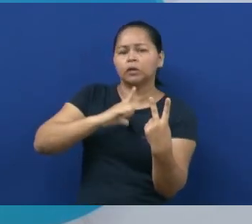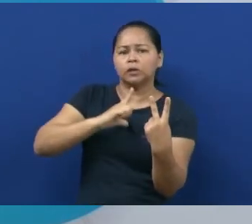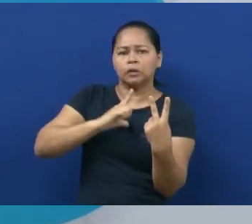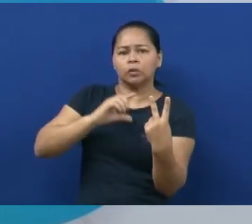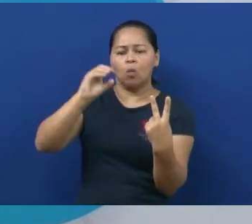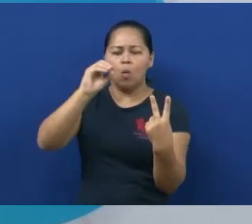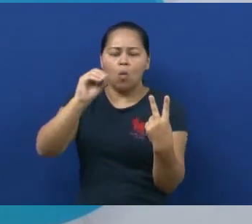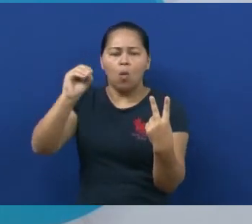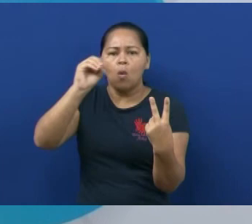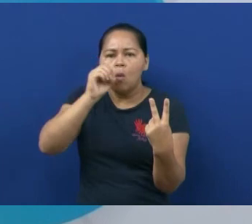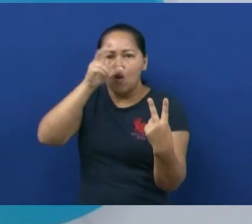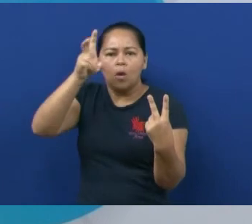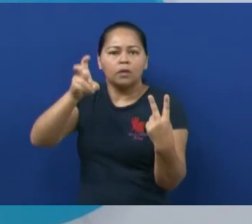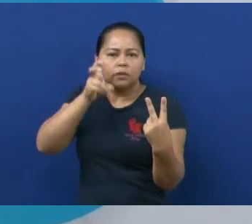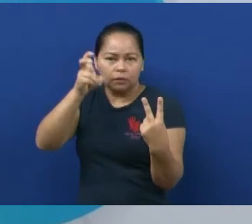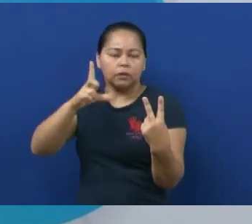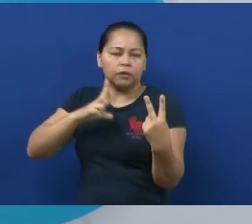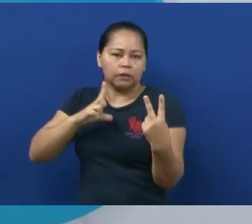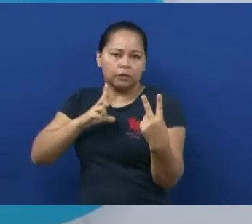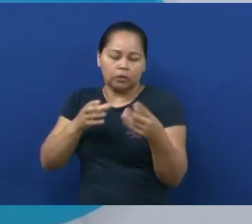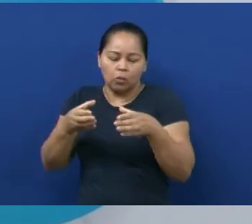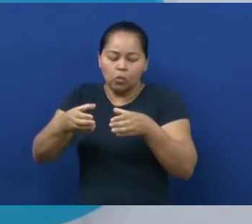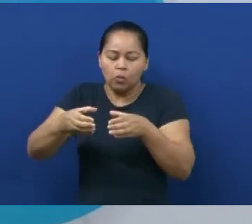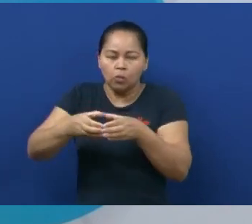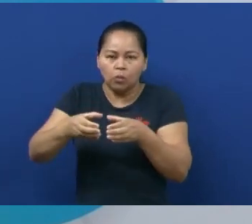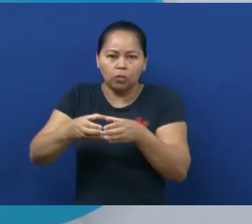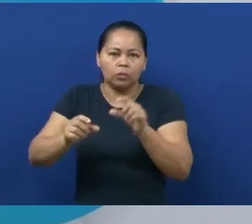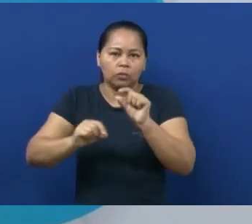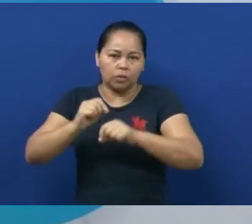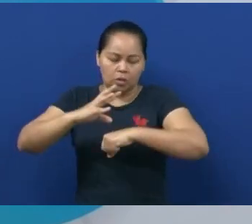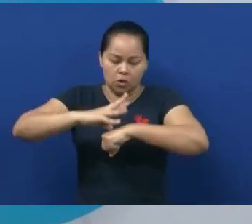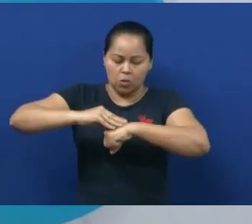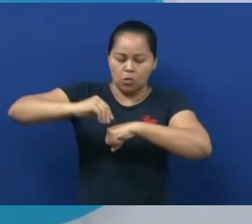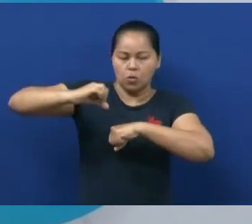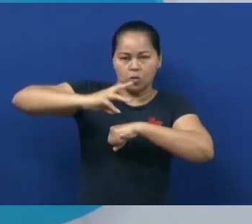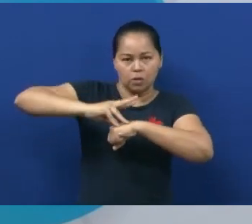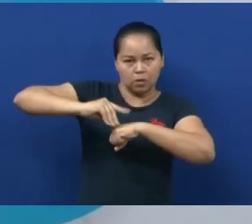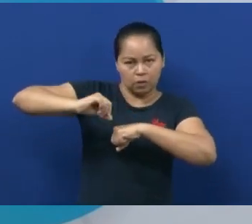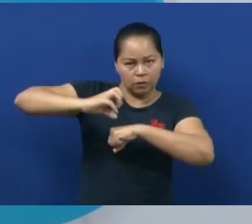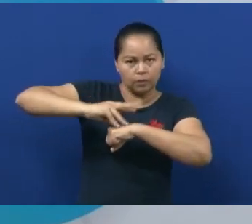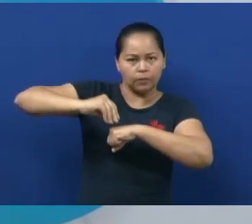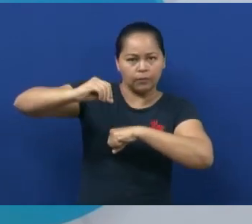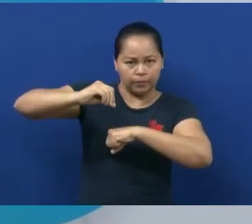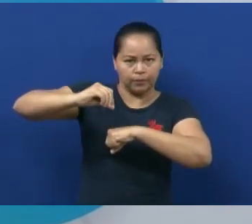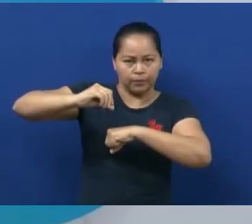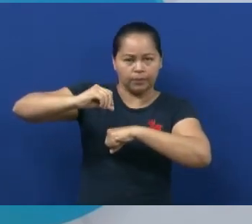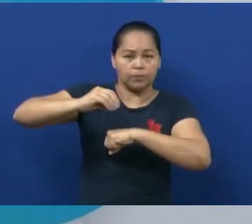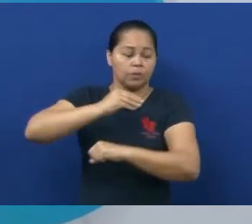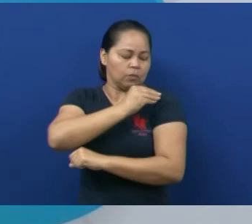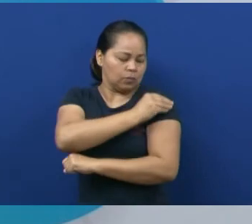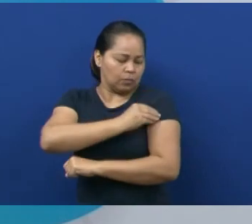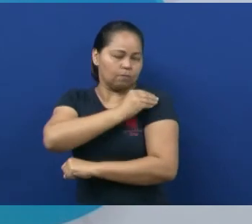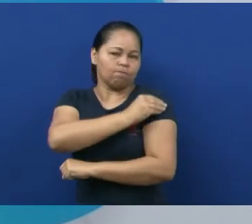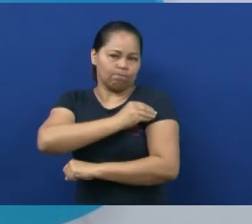mais especificamente ao grupo funcional dos ácidos carboxílico e dos álcoois.